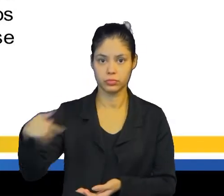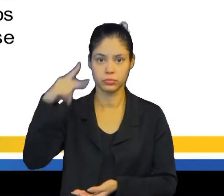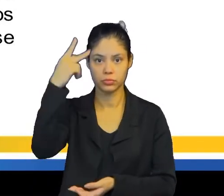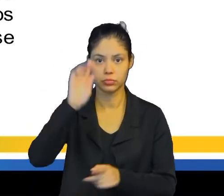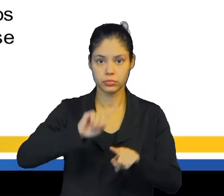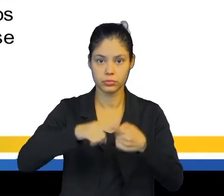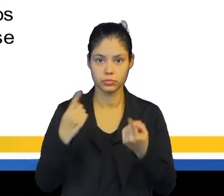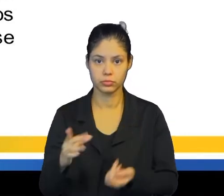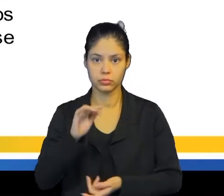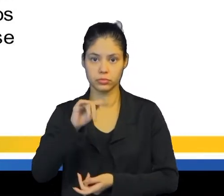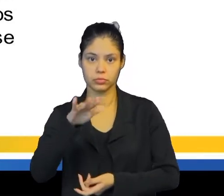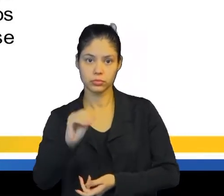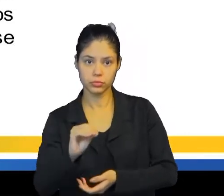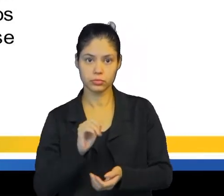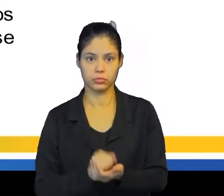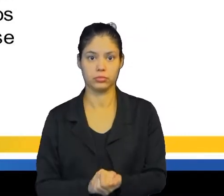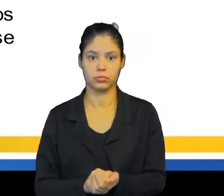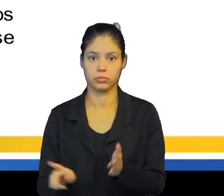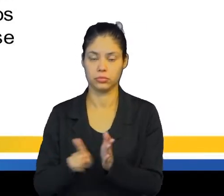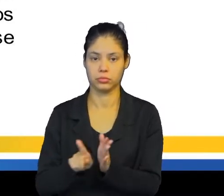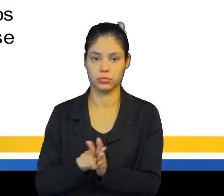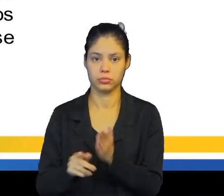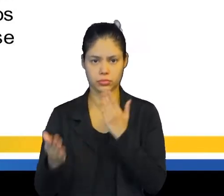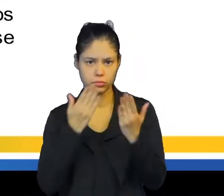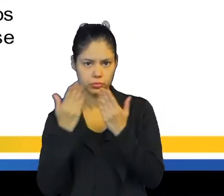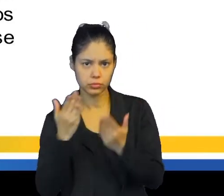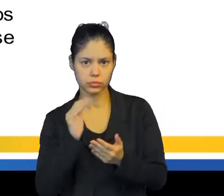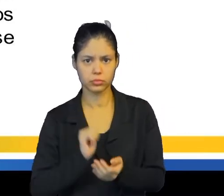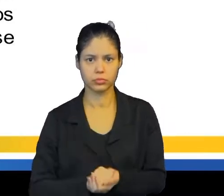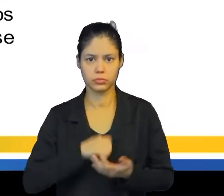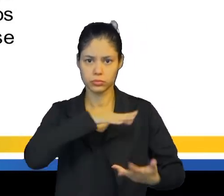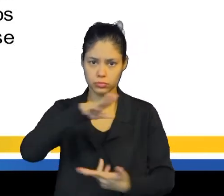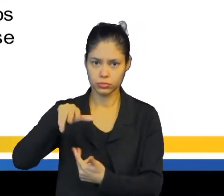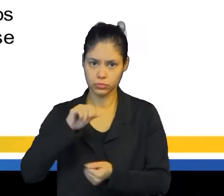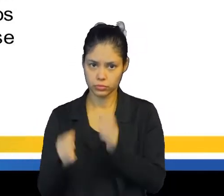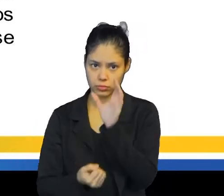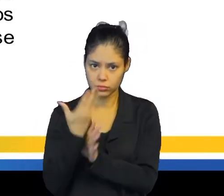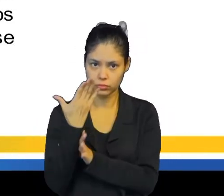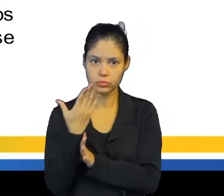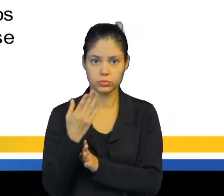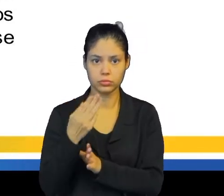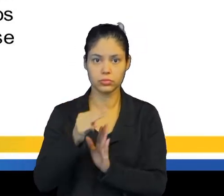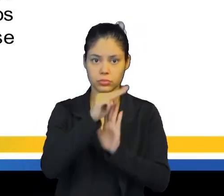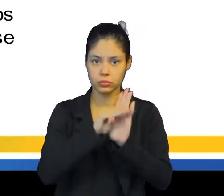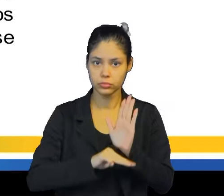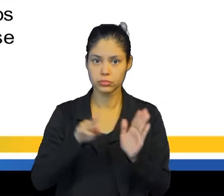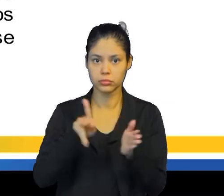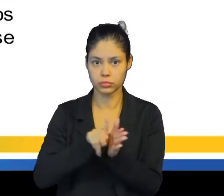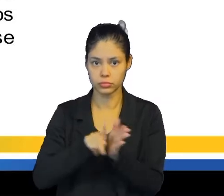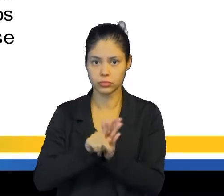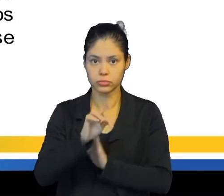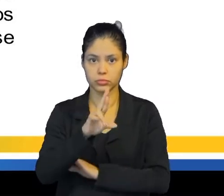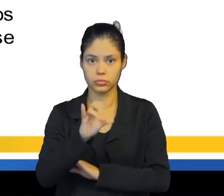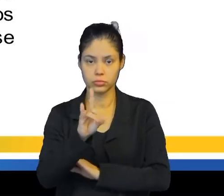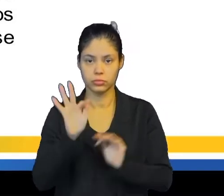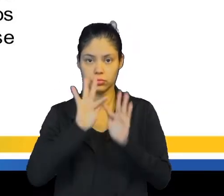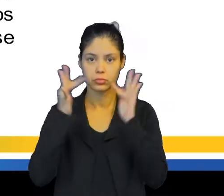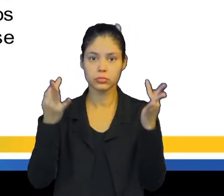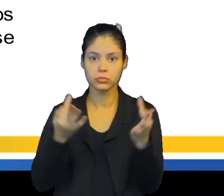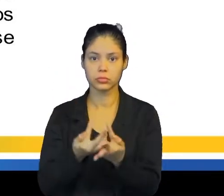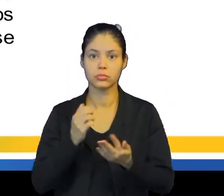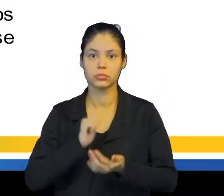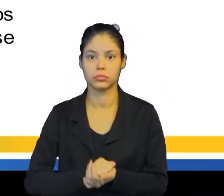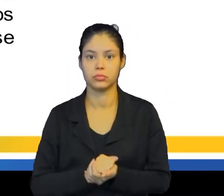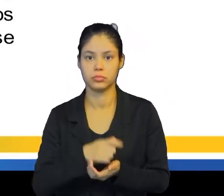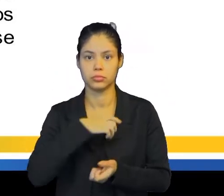padre, mas deixou o celibato para ser psicoterapeuta mundialmente pela criação do método terapêutico Constelação